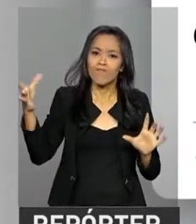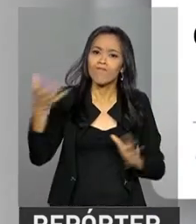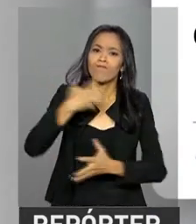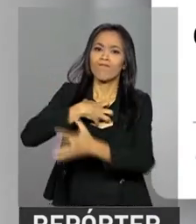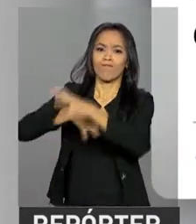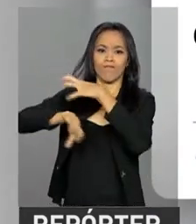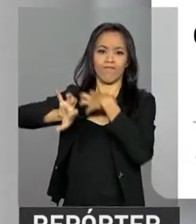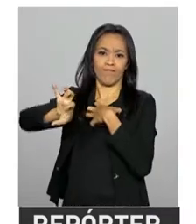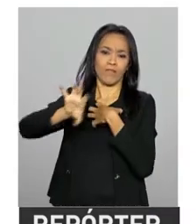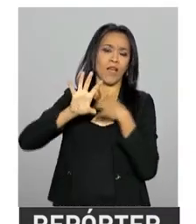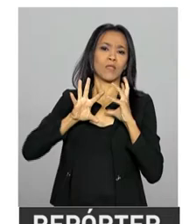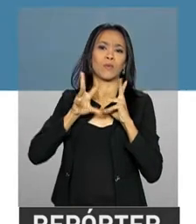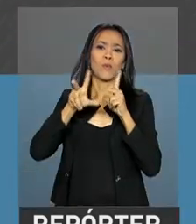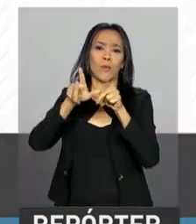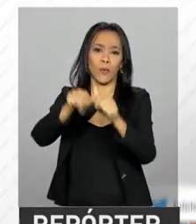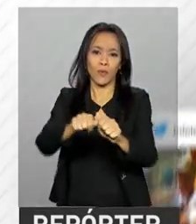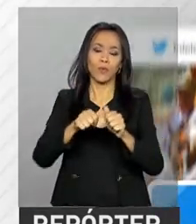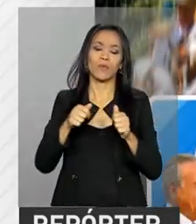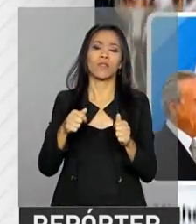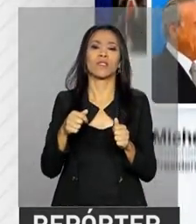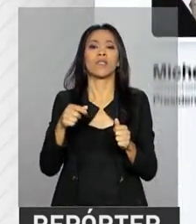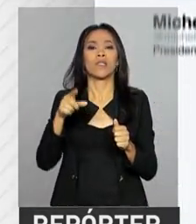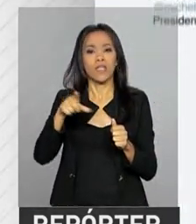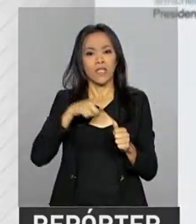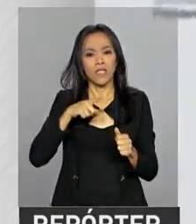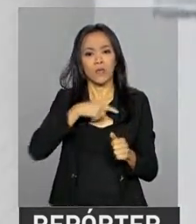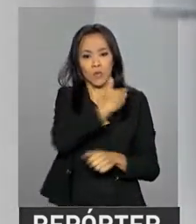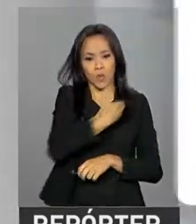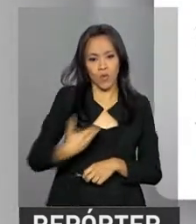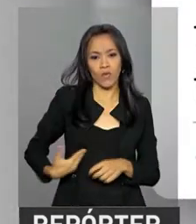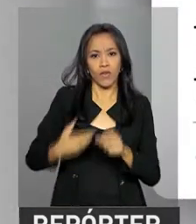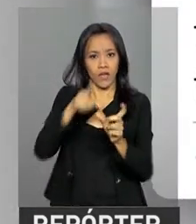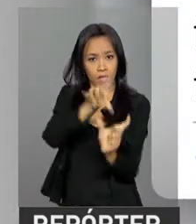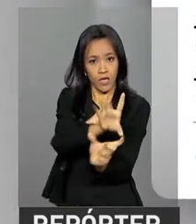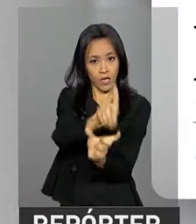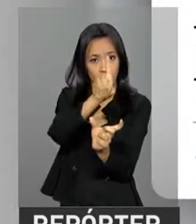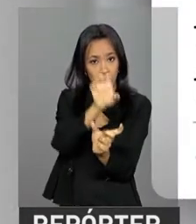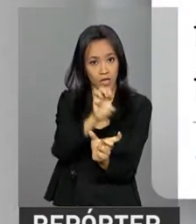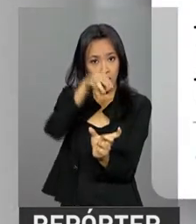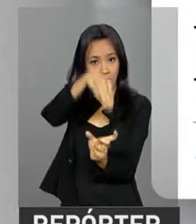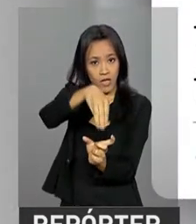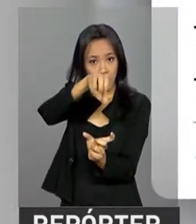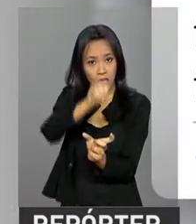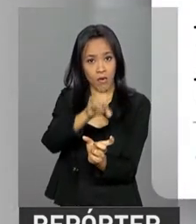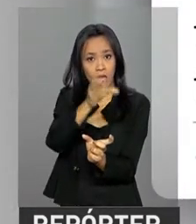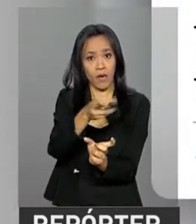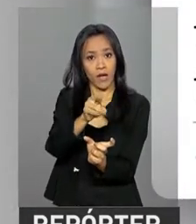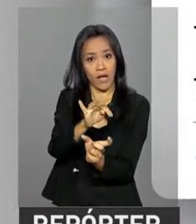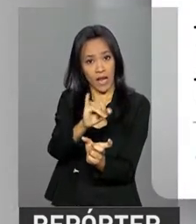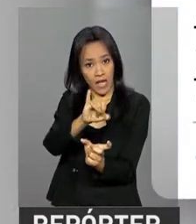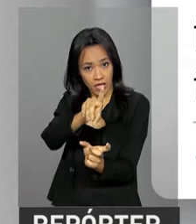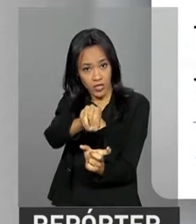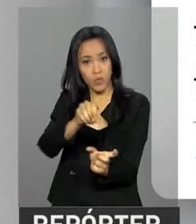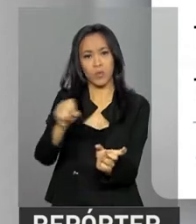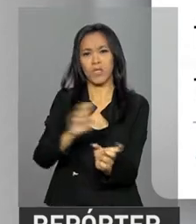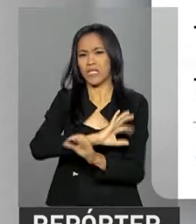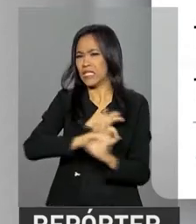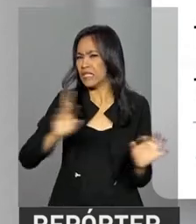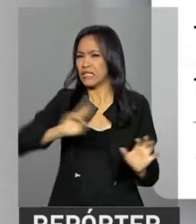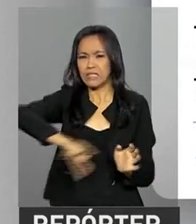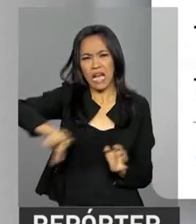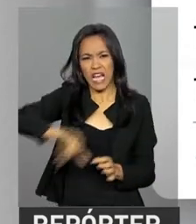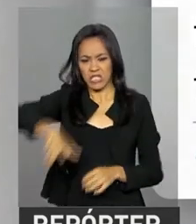ao Reino Unido e a todos os que compartilham a força da democracia contra qualquer forma de extremismo